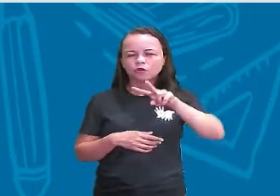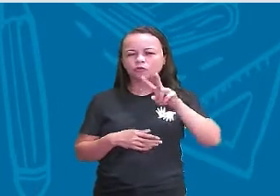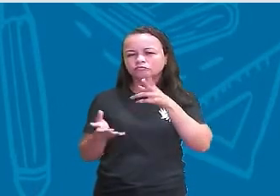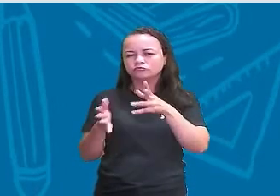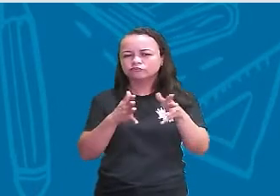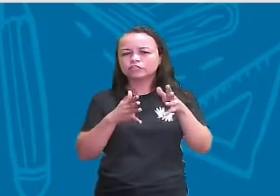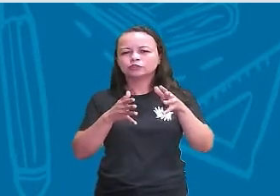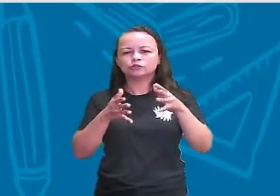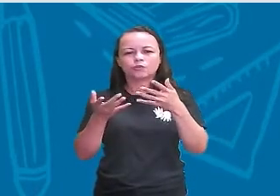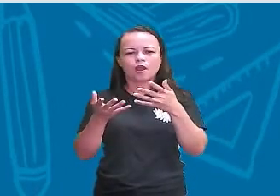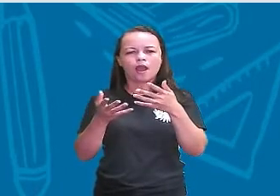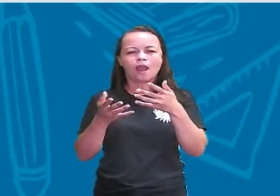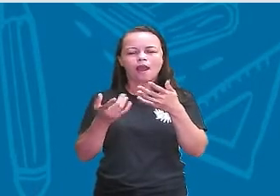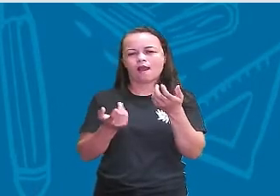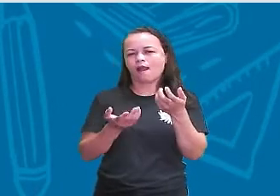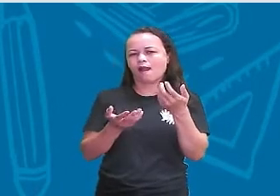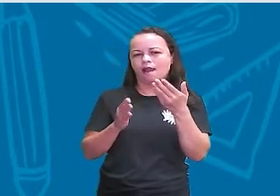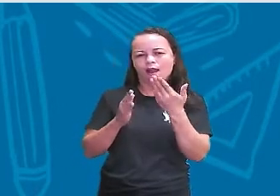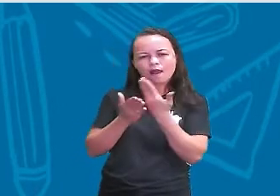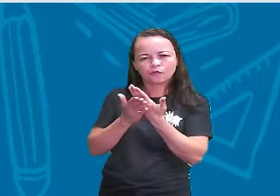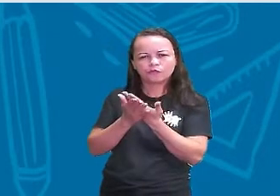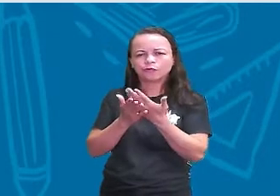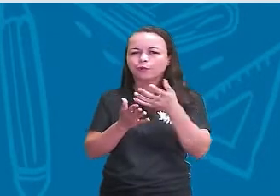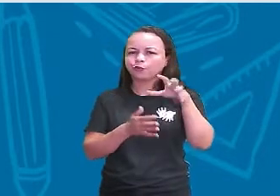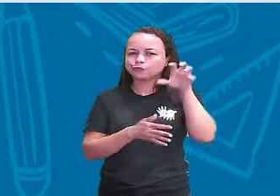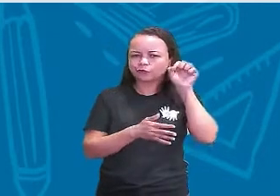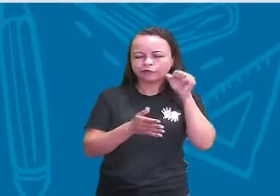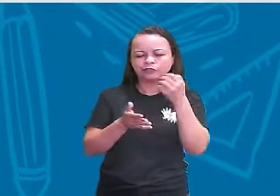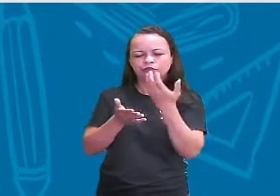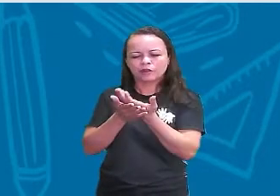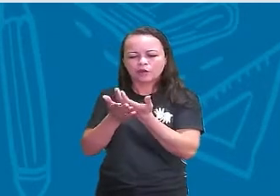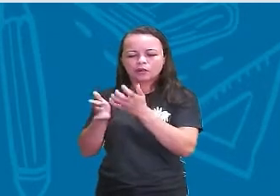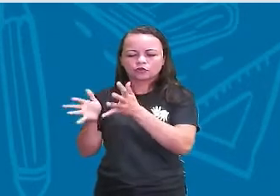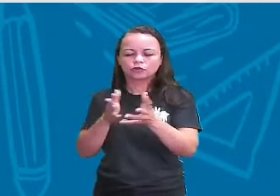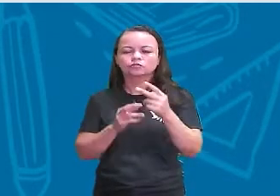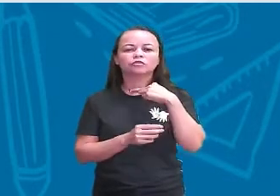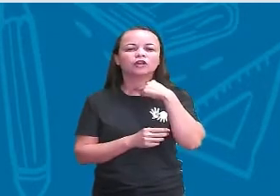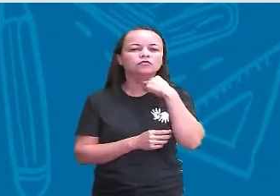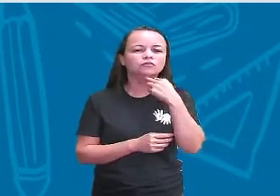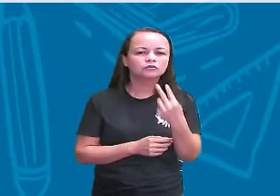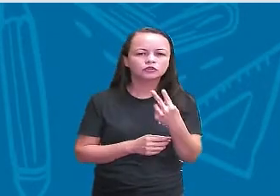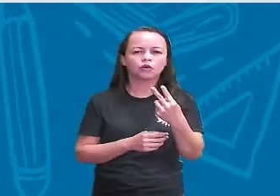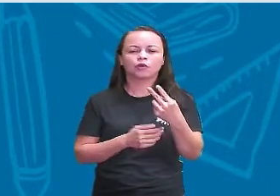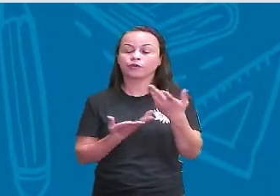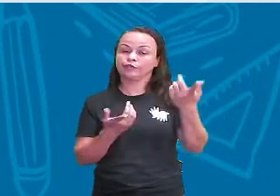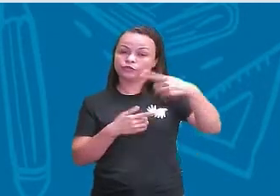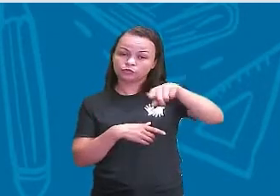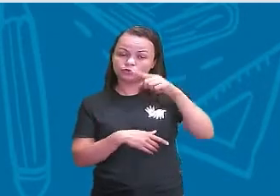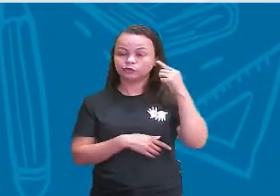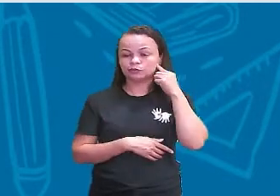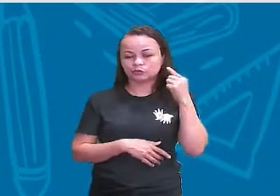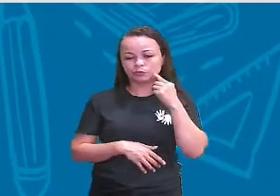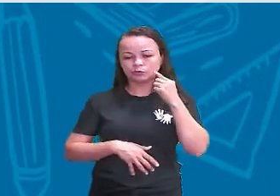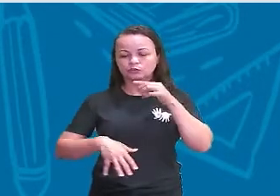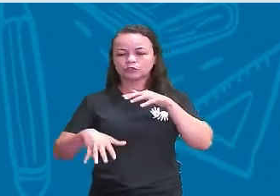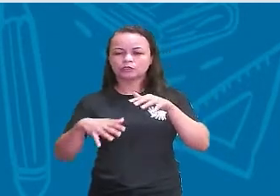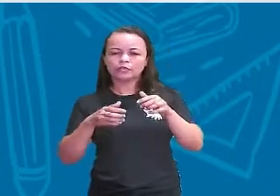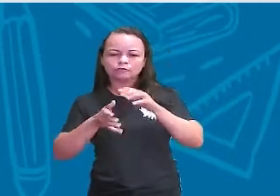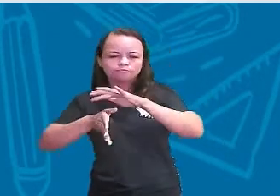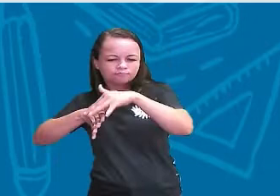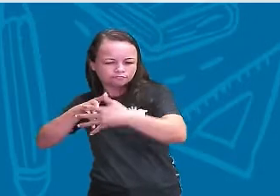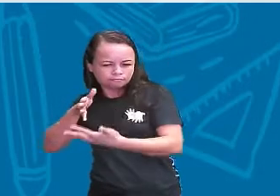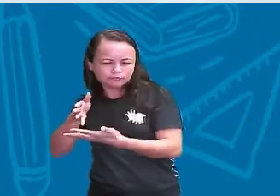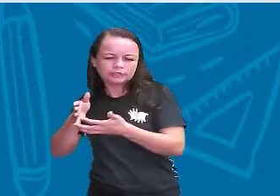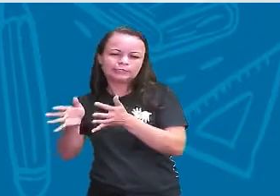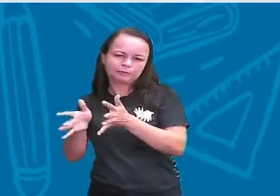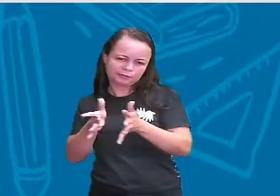voz, porque as minhas cordas vocais, elas estão vibrando e estão emitindo som, tá certo? Que está sendo escutado por vocês através